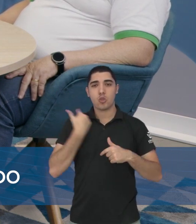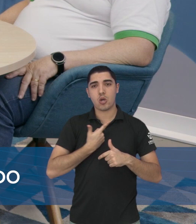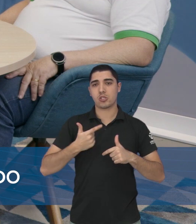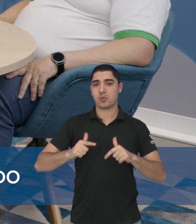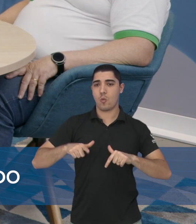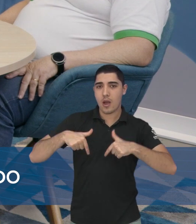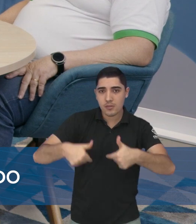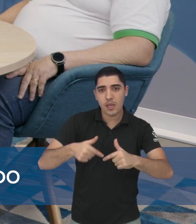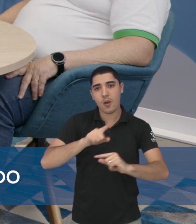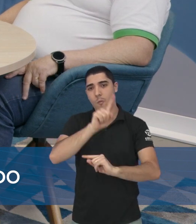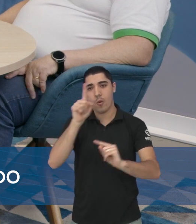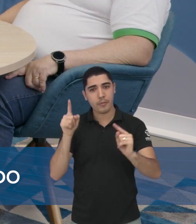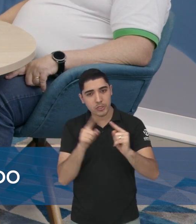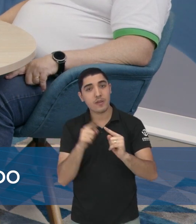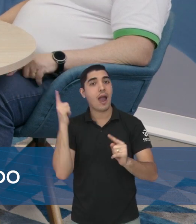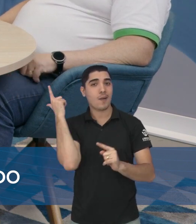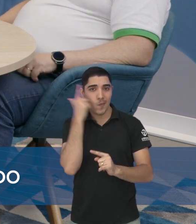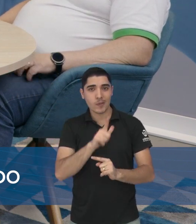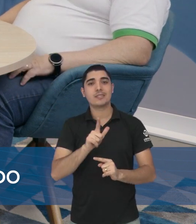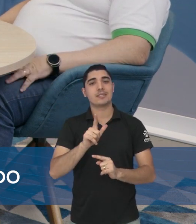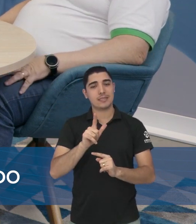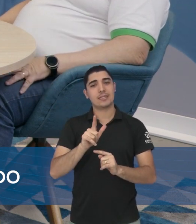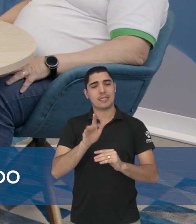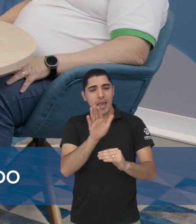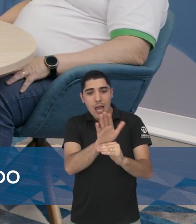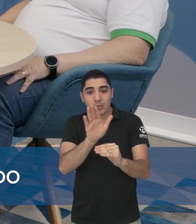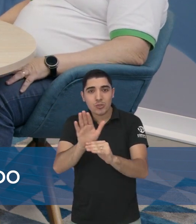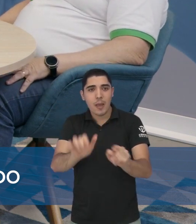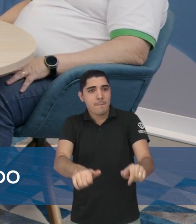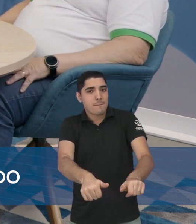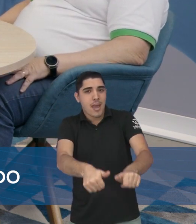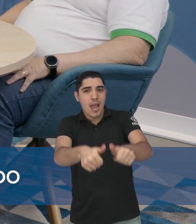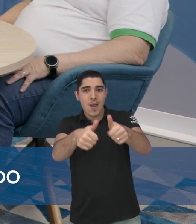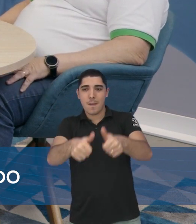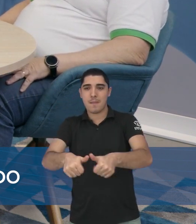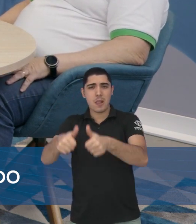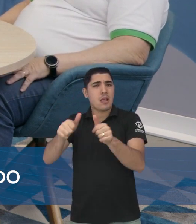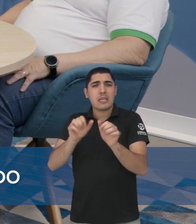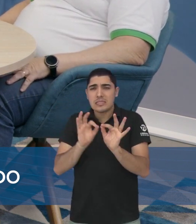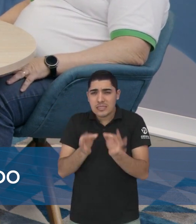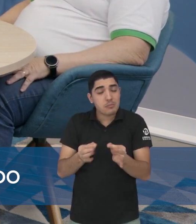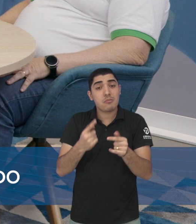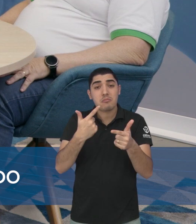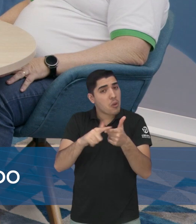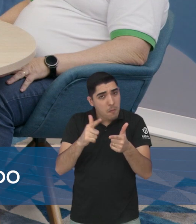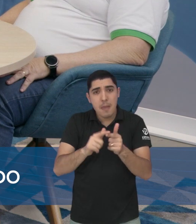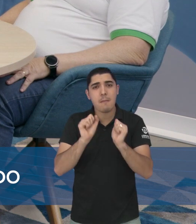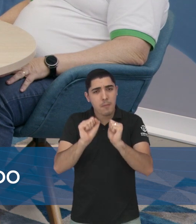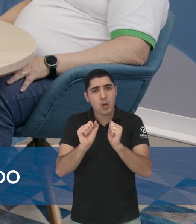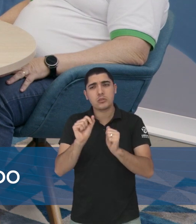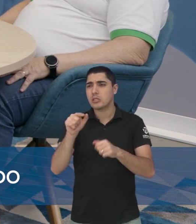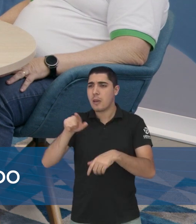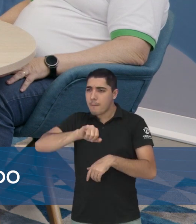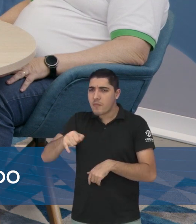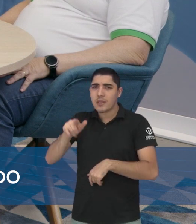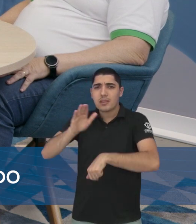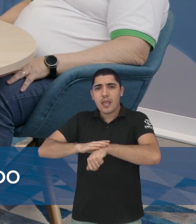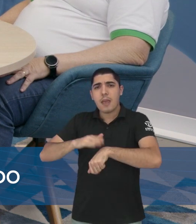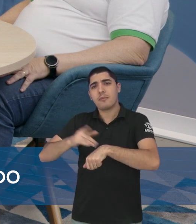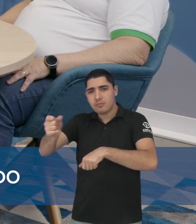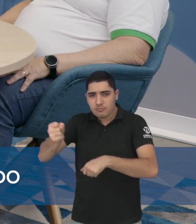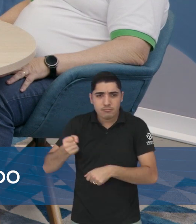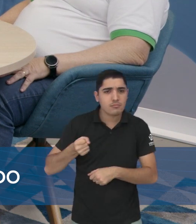prol de uma ação, de um objetivo, a gente consegue chegar lá, mesmo que seja pouco, né? Não tenha muito o que fazer, mas vai lá, dedique seu